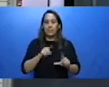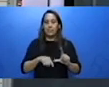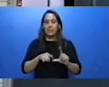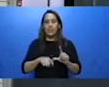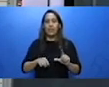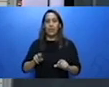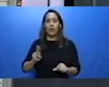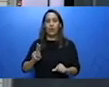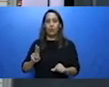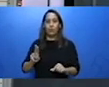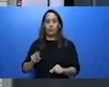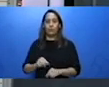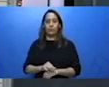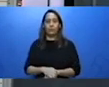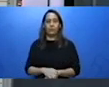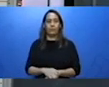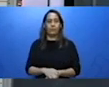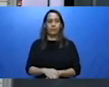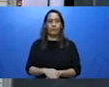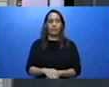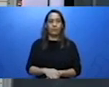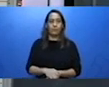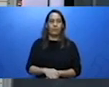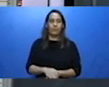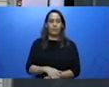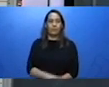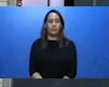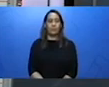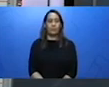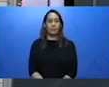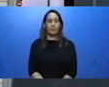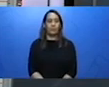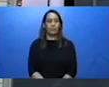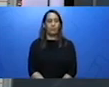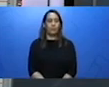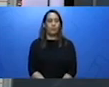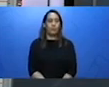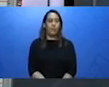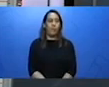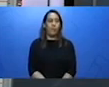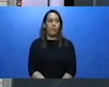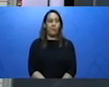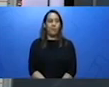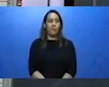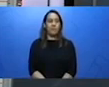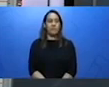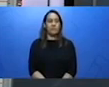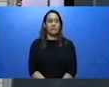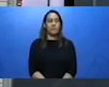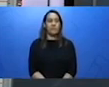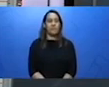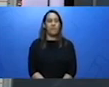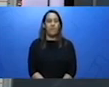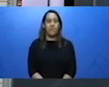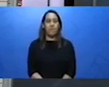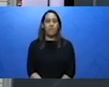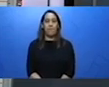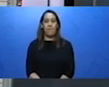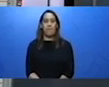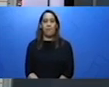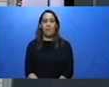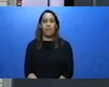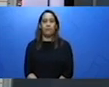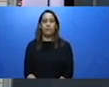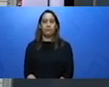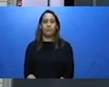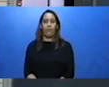vendo? Igualzinho. Qual que é a diferença? A diferença é a perninha que vai lá para a linha de baixo. E aí,